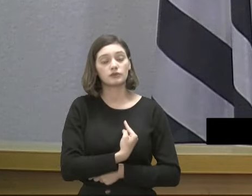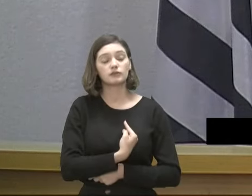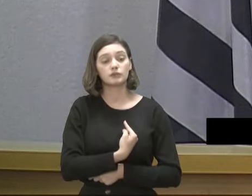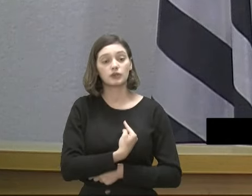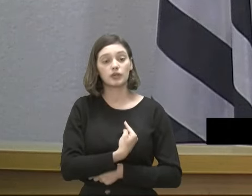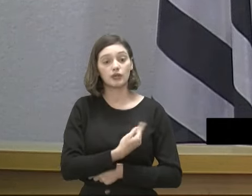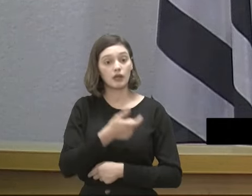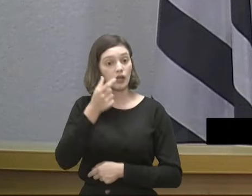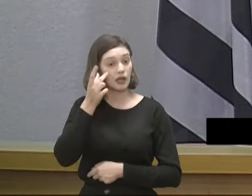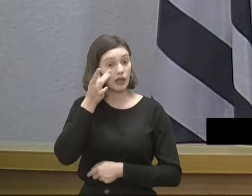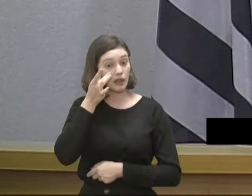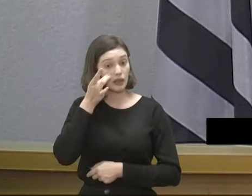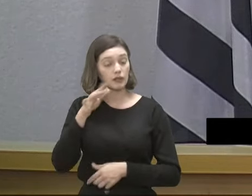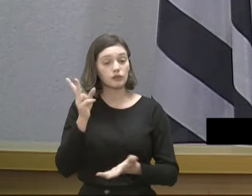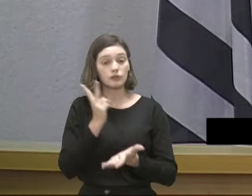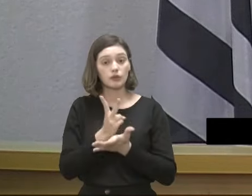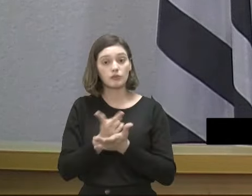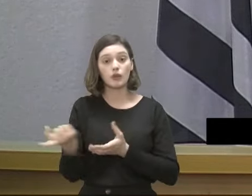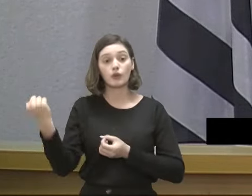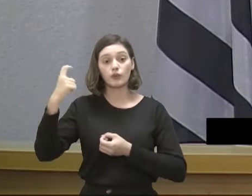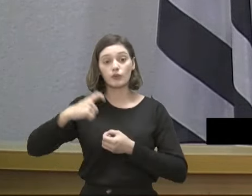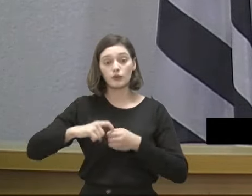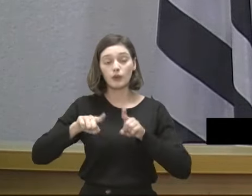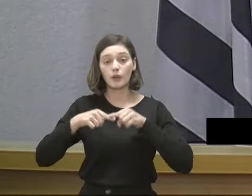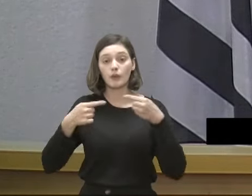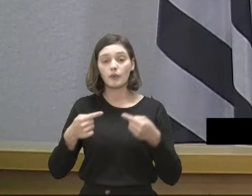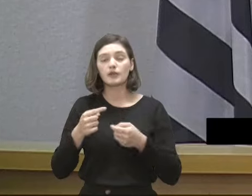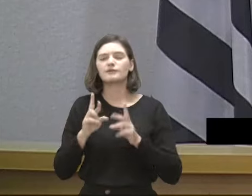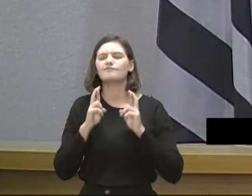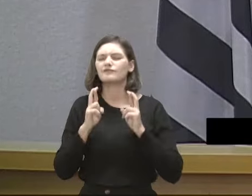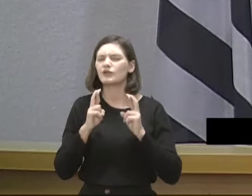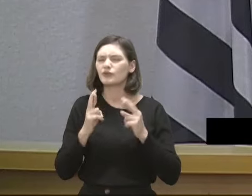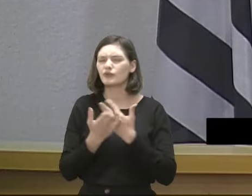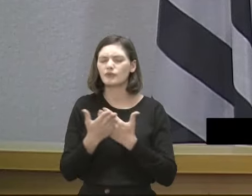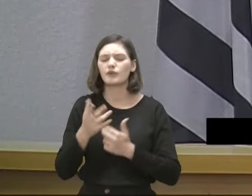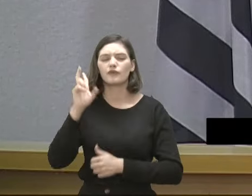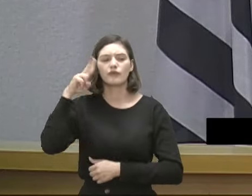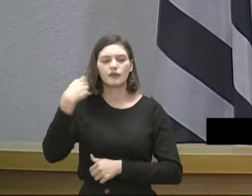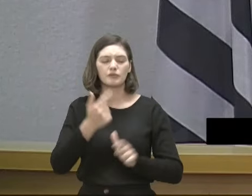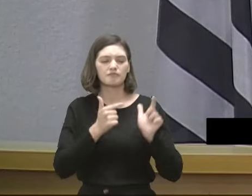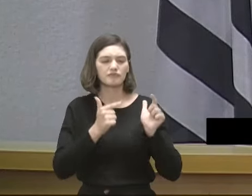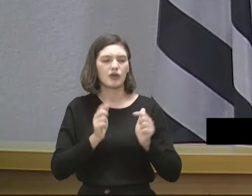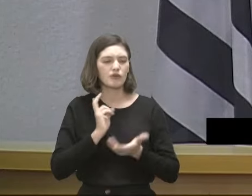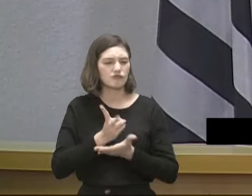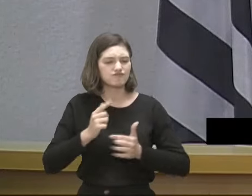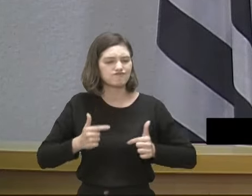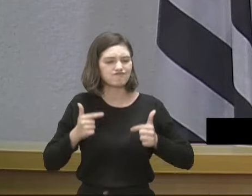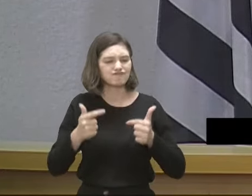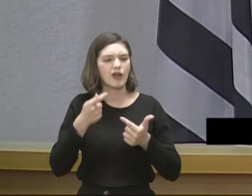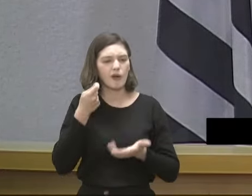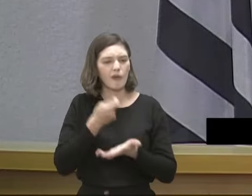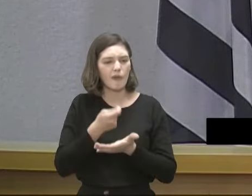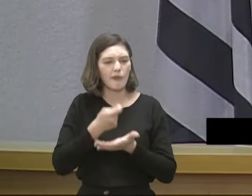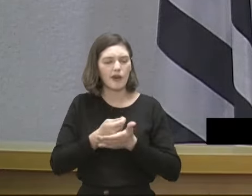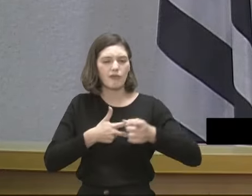atentos. Eu não voto, mas eu torço muito para que o vereador Alberto continue nesta luta aqui, cobrando do